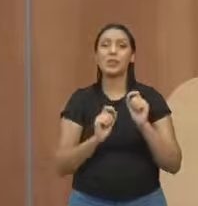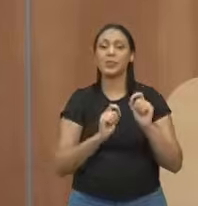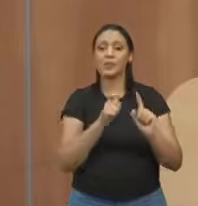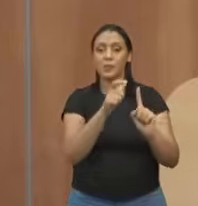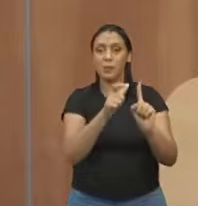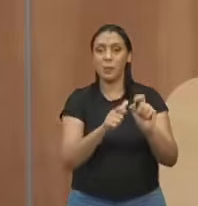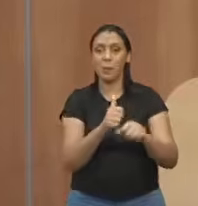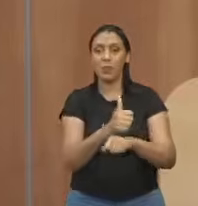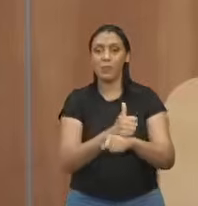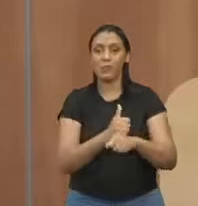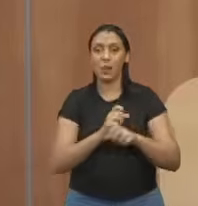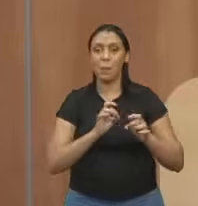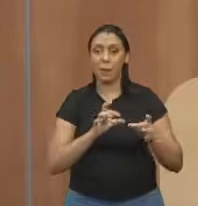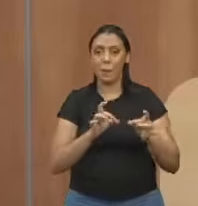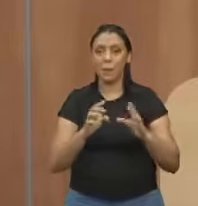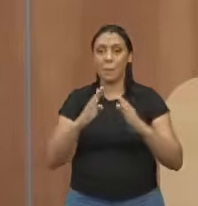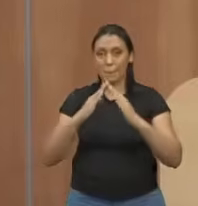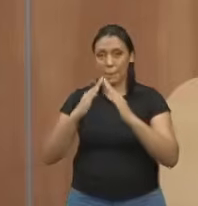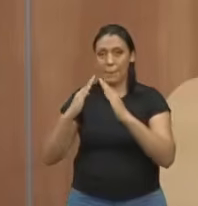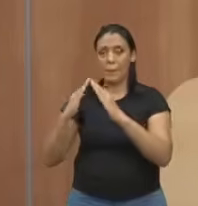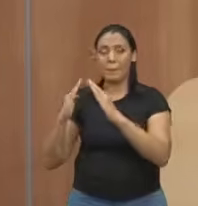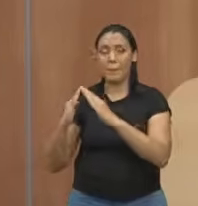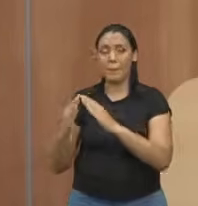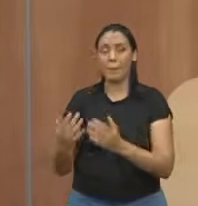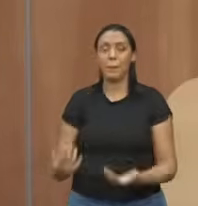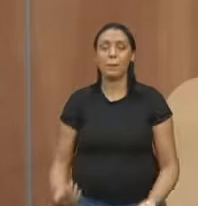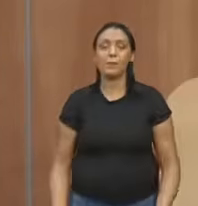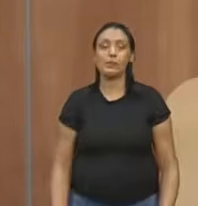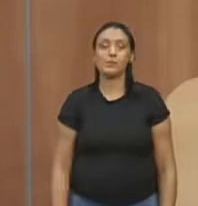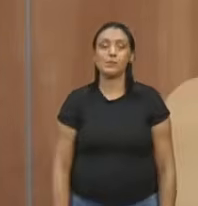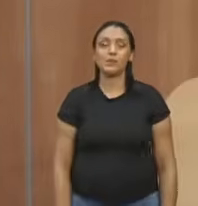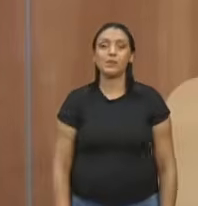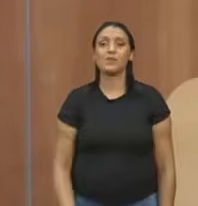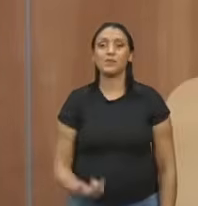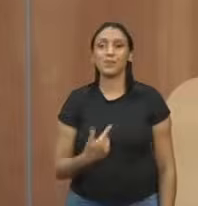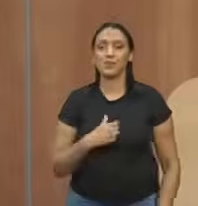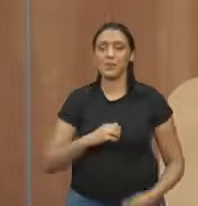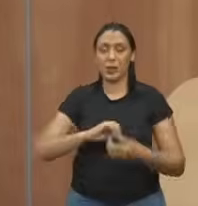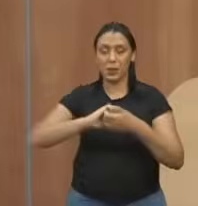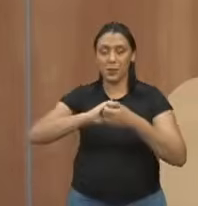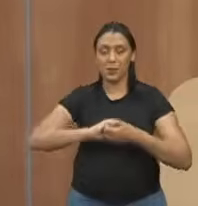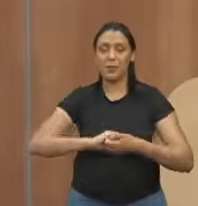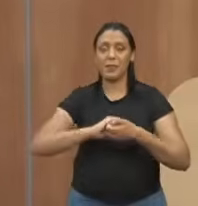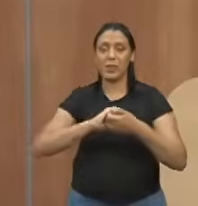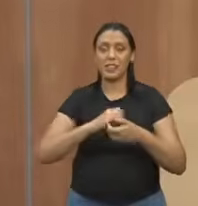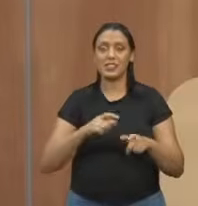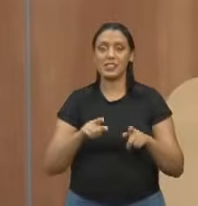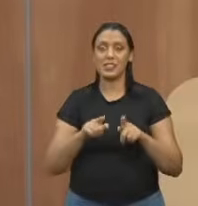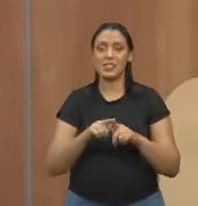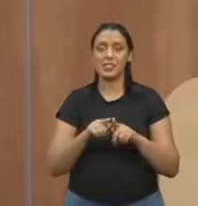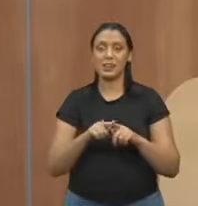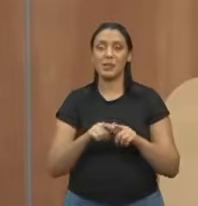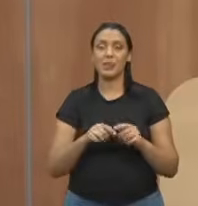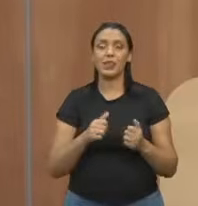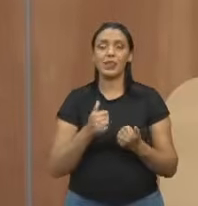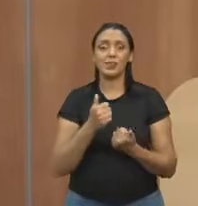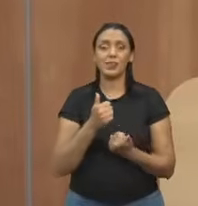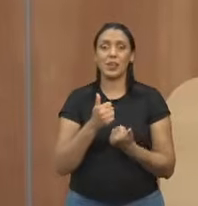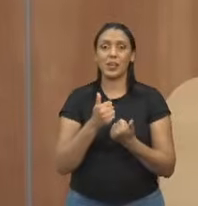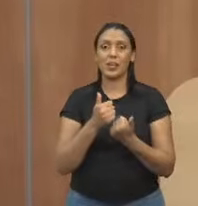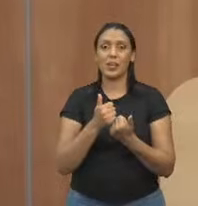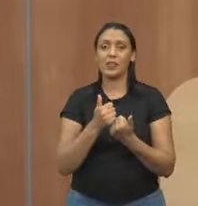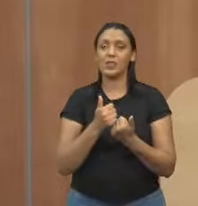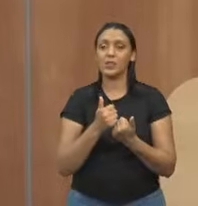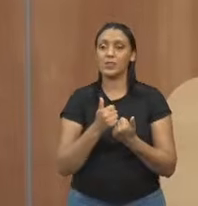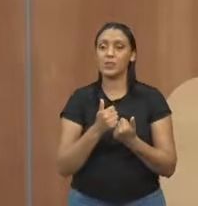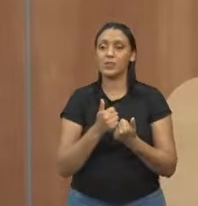especial à subdelegada da Crescisp, aqui de Jacareí, né? De São José dos Campos, da região,